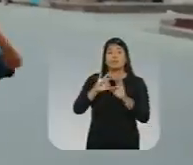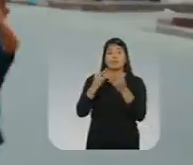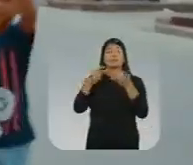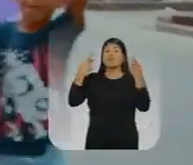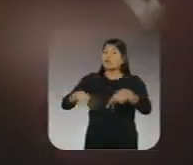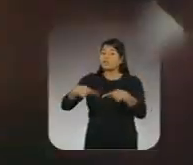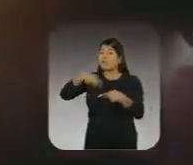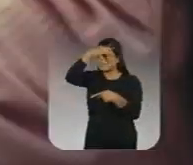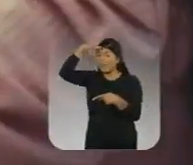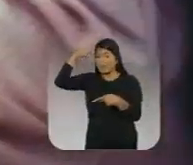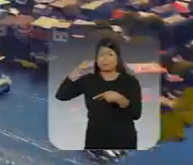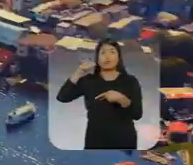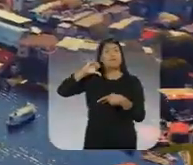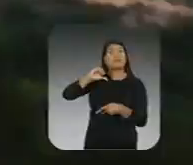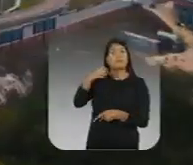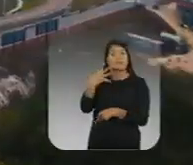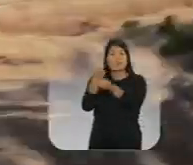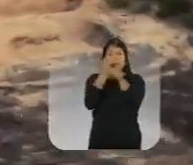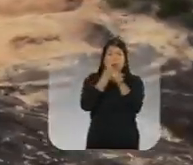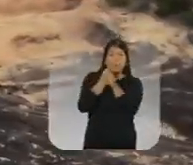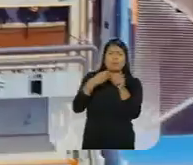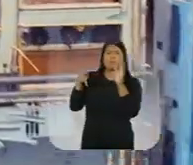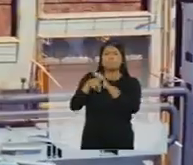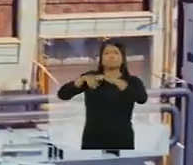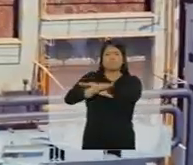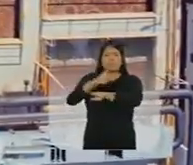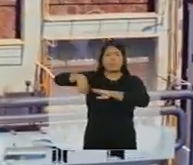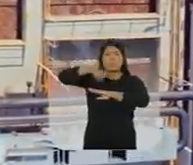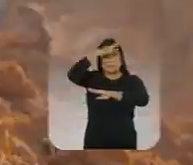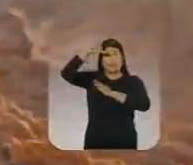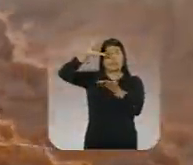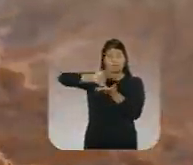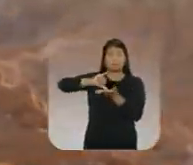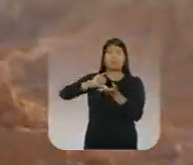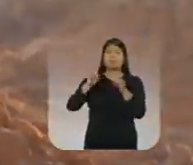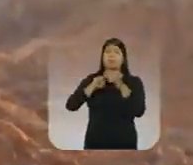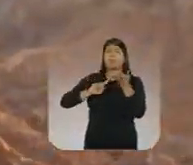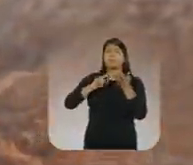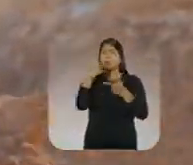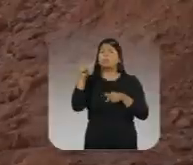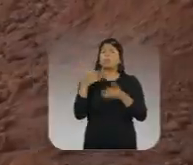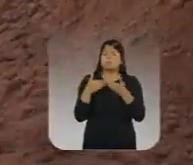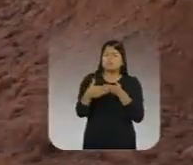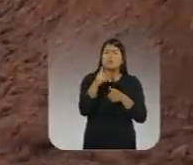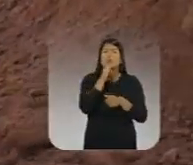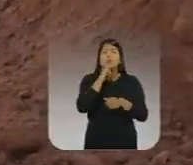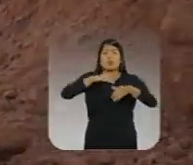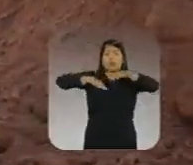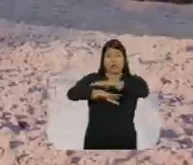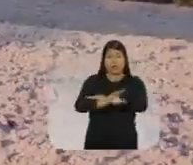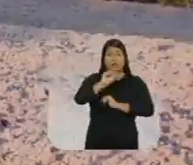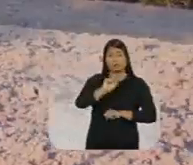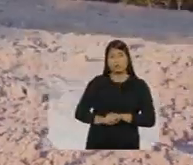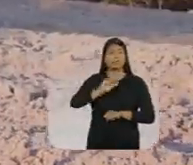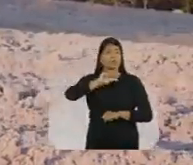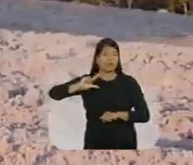famílias só de Manaus 94 obras de infraestrutura na capital E outras tantas em andamento Como os anéis